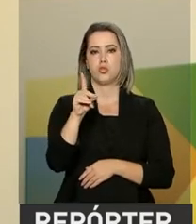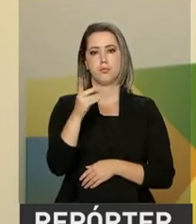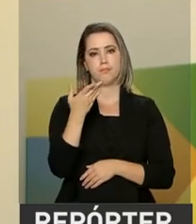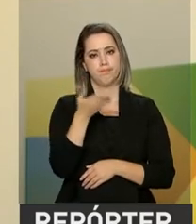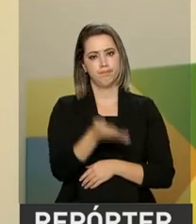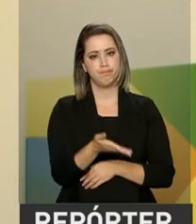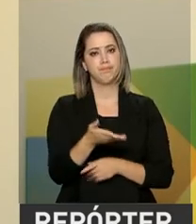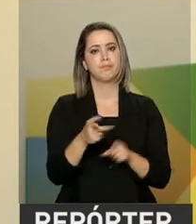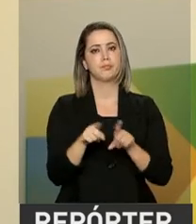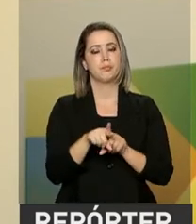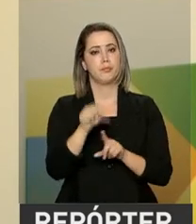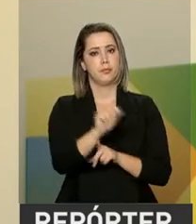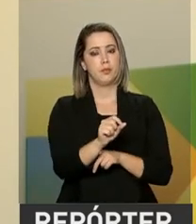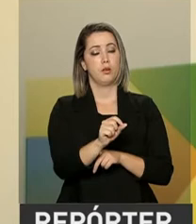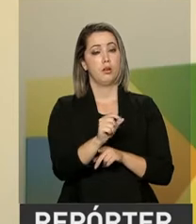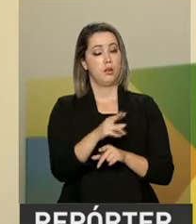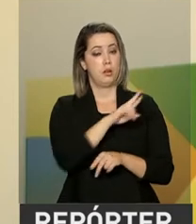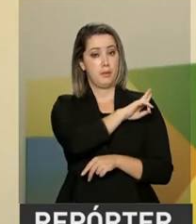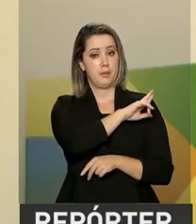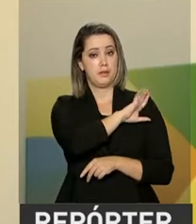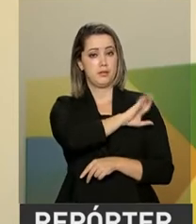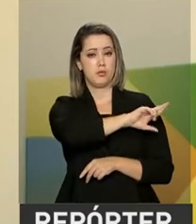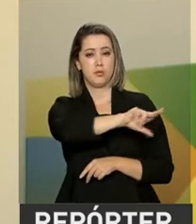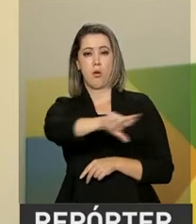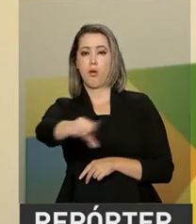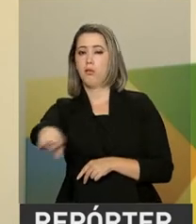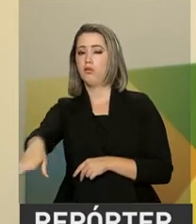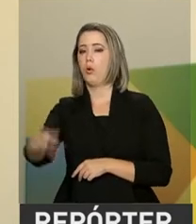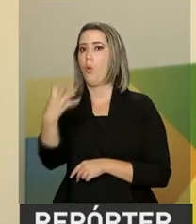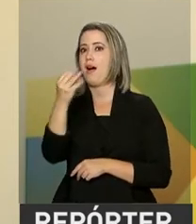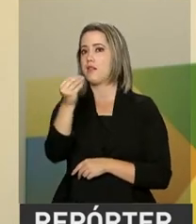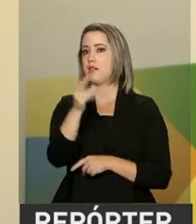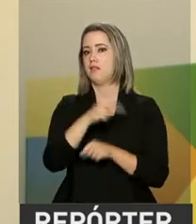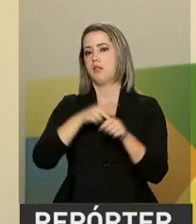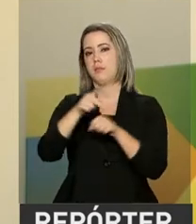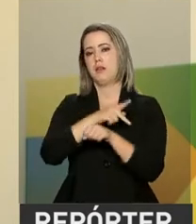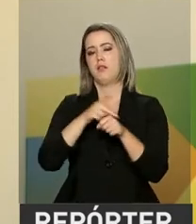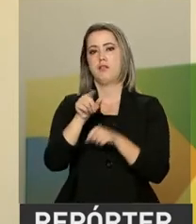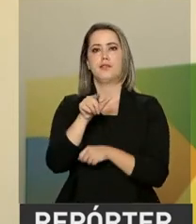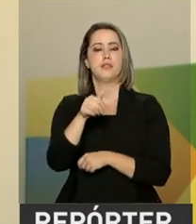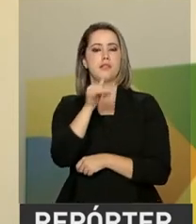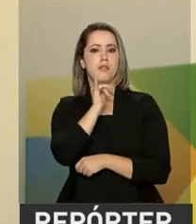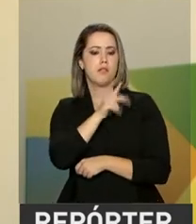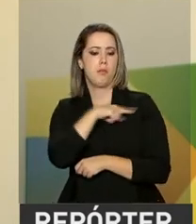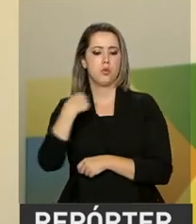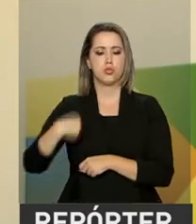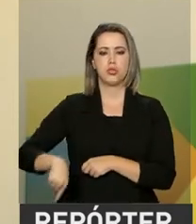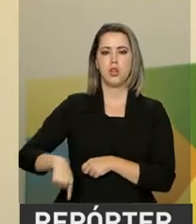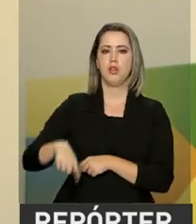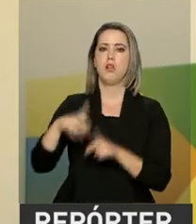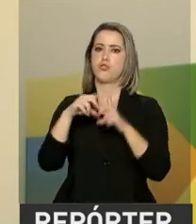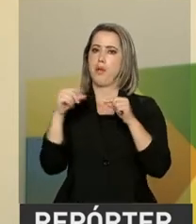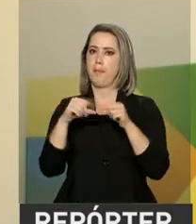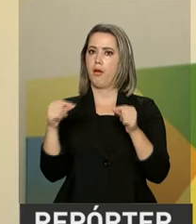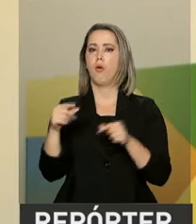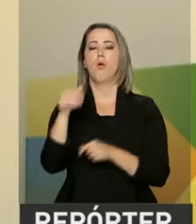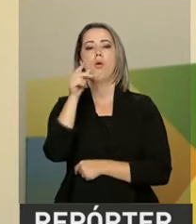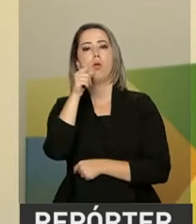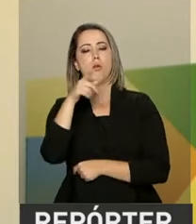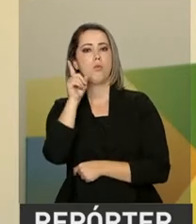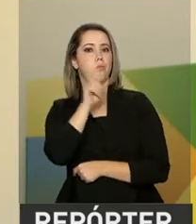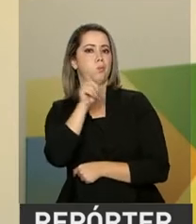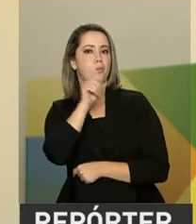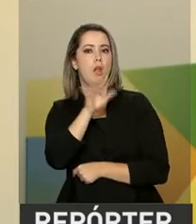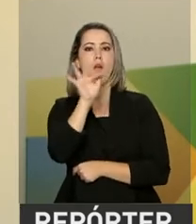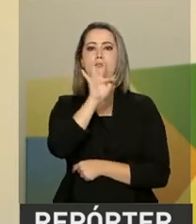o bid representantes de mais de 40 países como china estados unidos japão frança e alemanha de